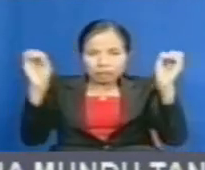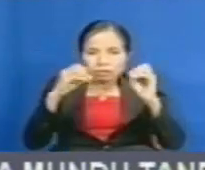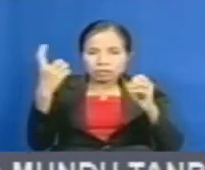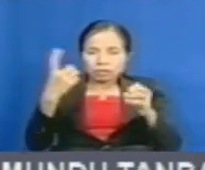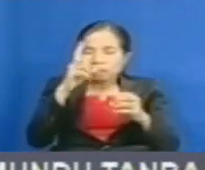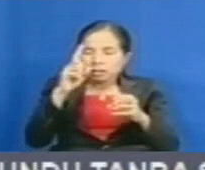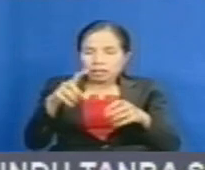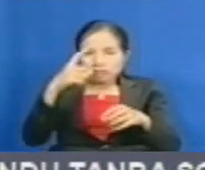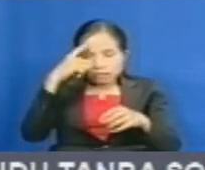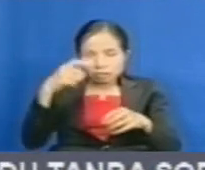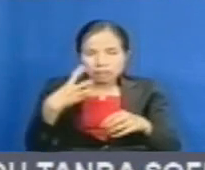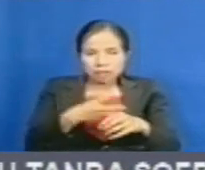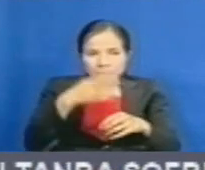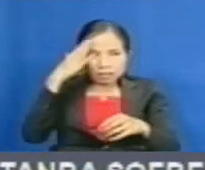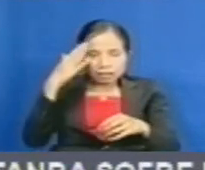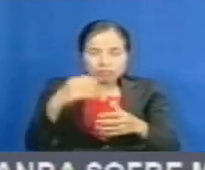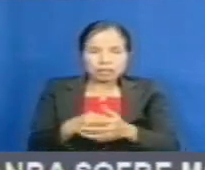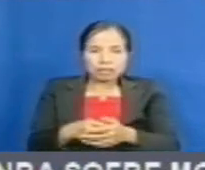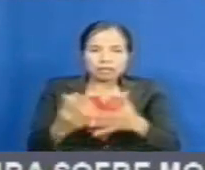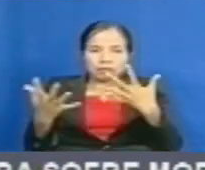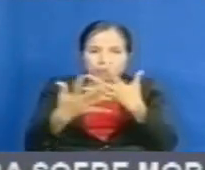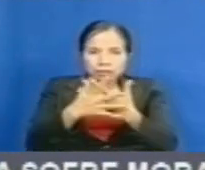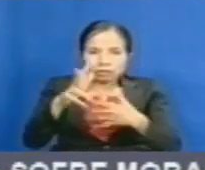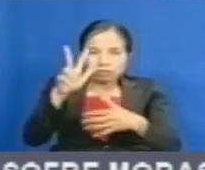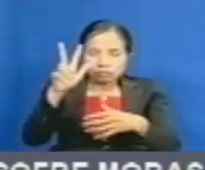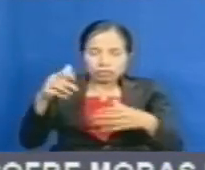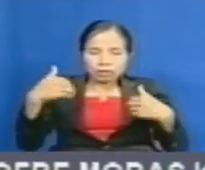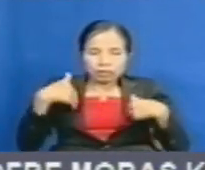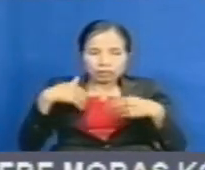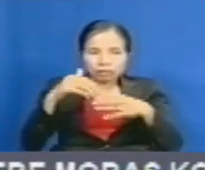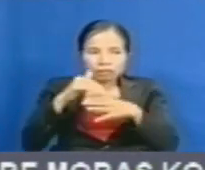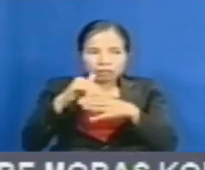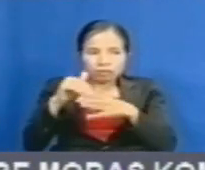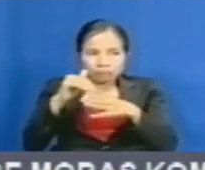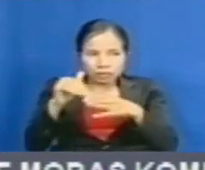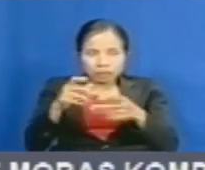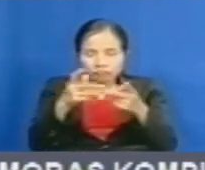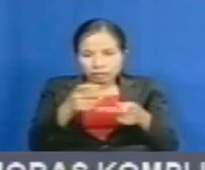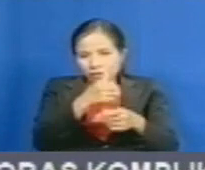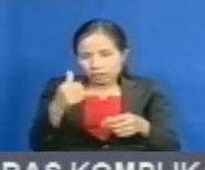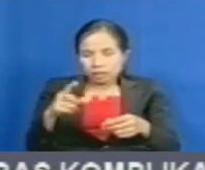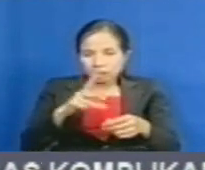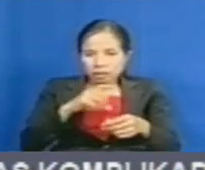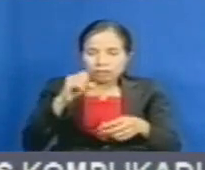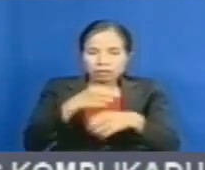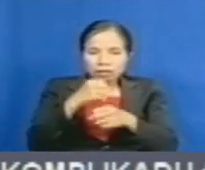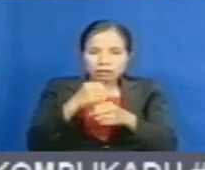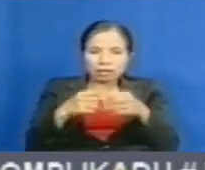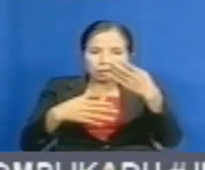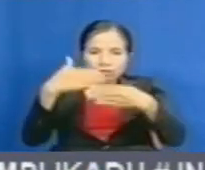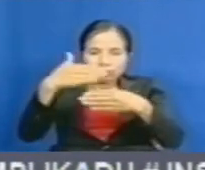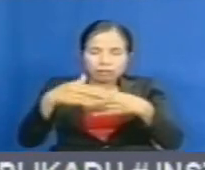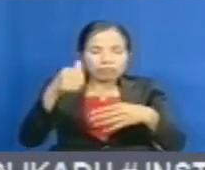Estamos durante, até na casa, prisão torna nele, e a formação arebalo, e a gleno, halo batacó, sirafeto,